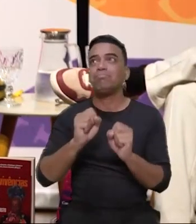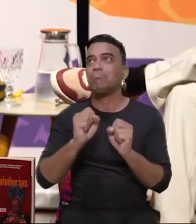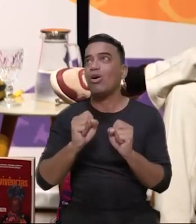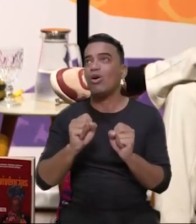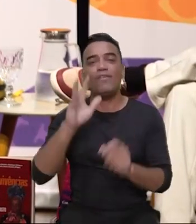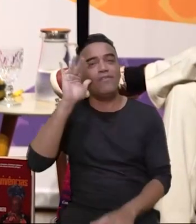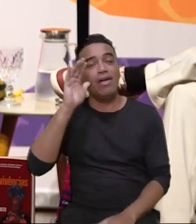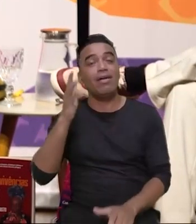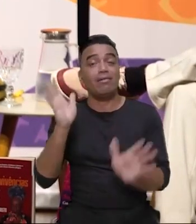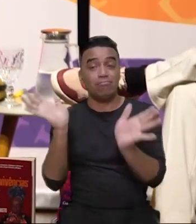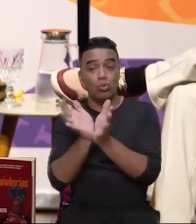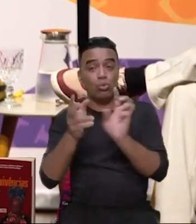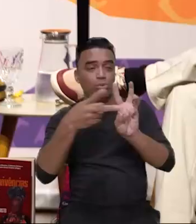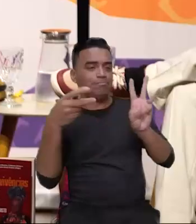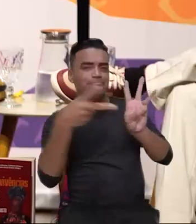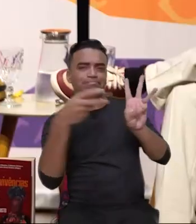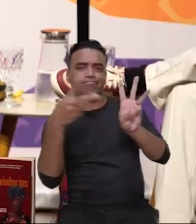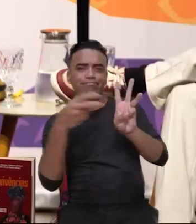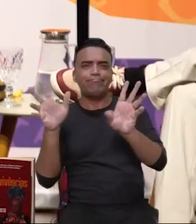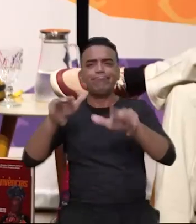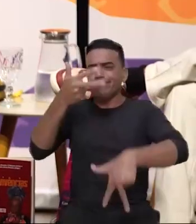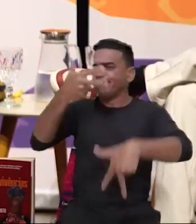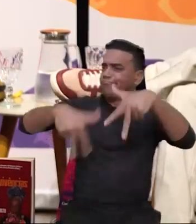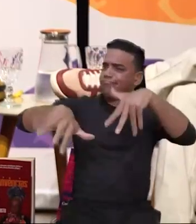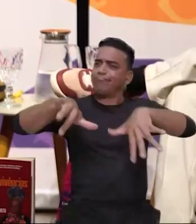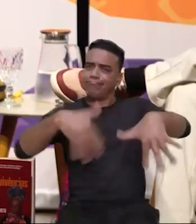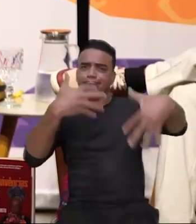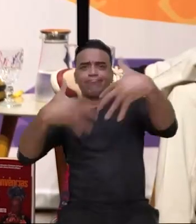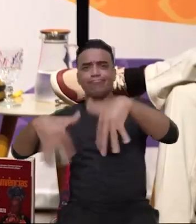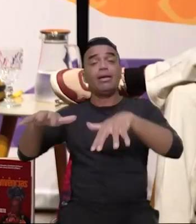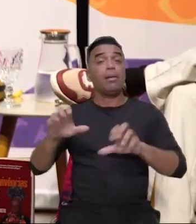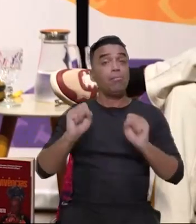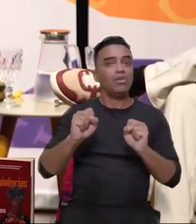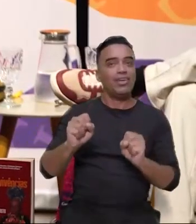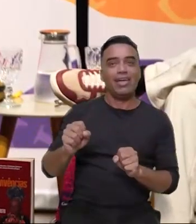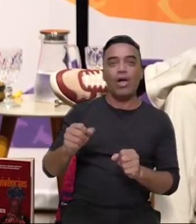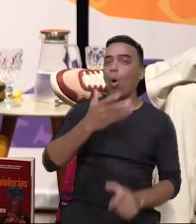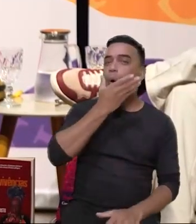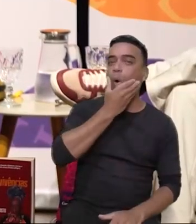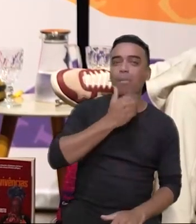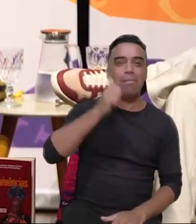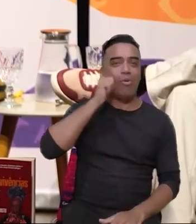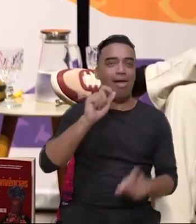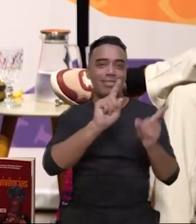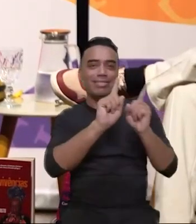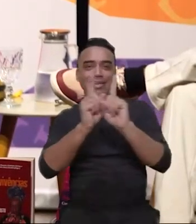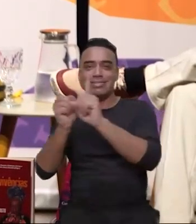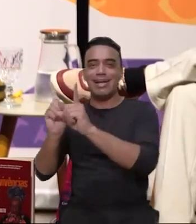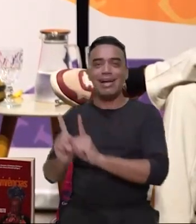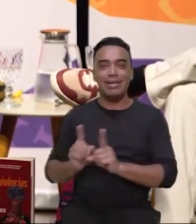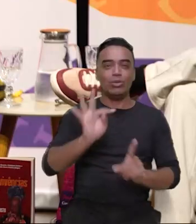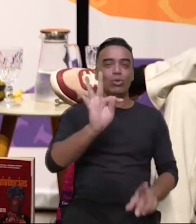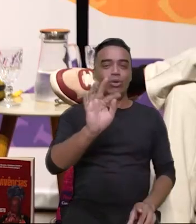grupo indígena dançando, você pode ver um casal dançando tango,